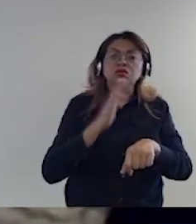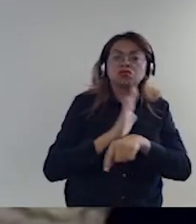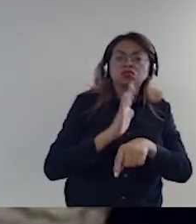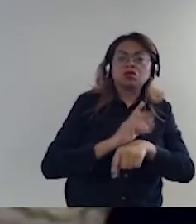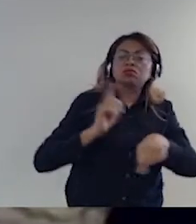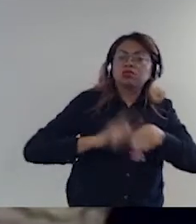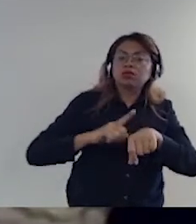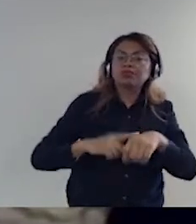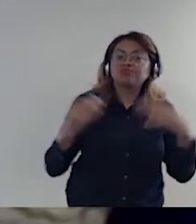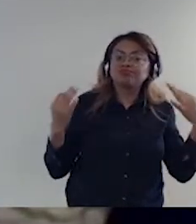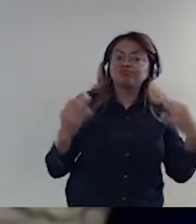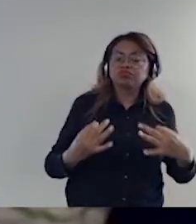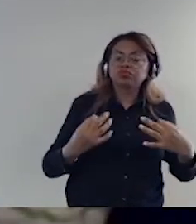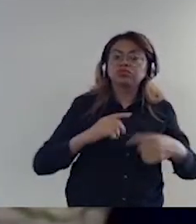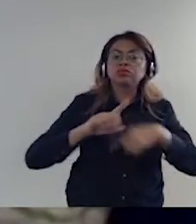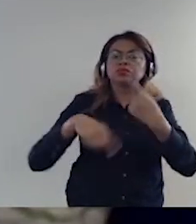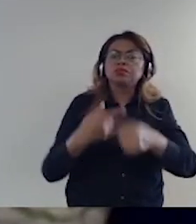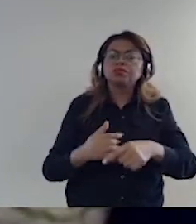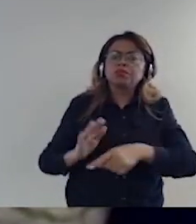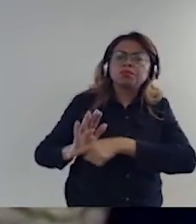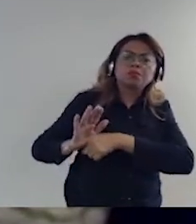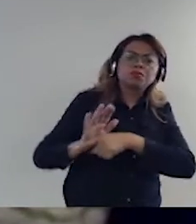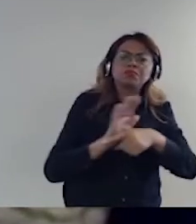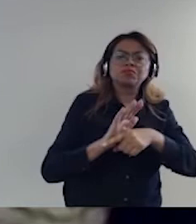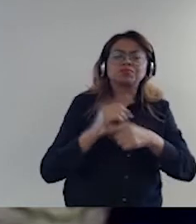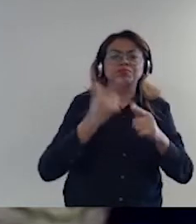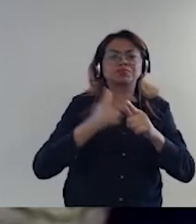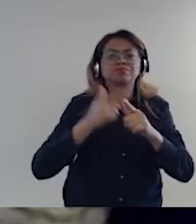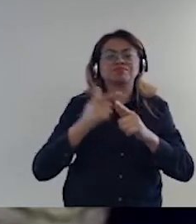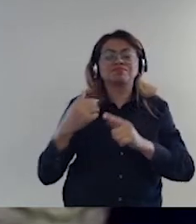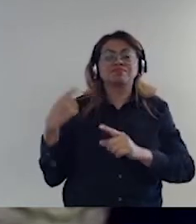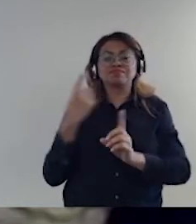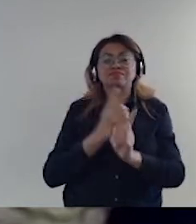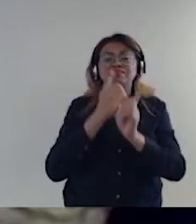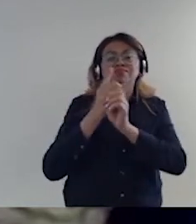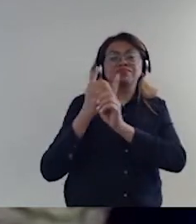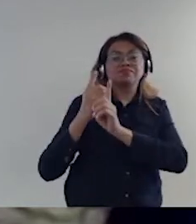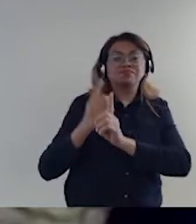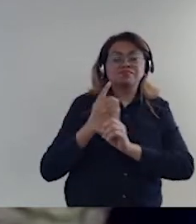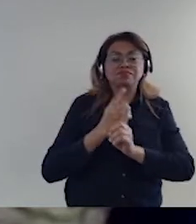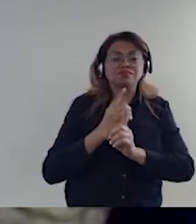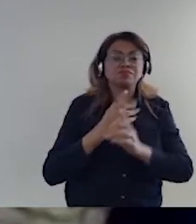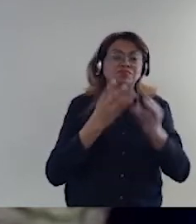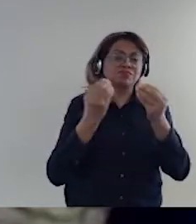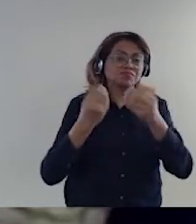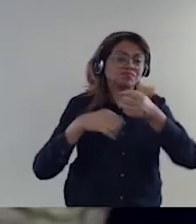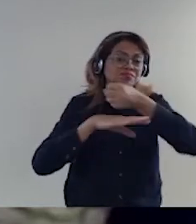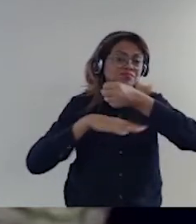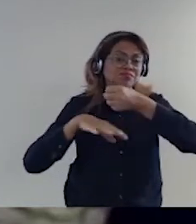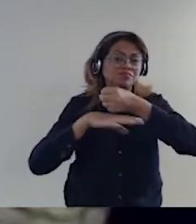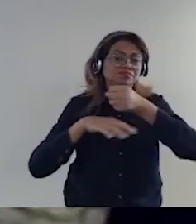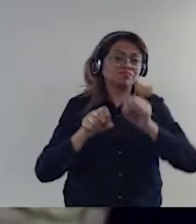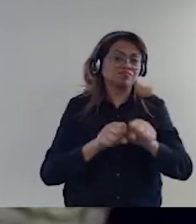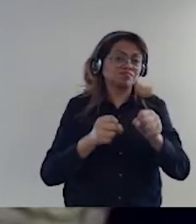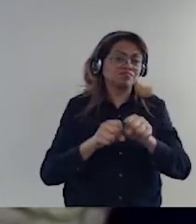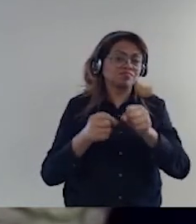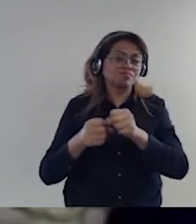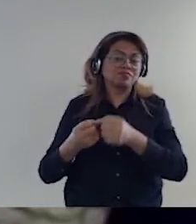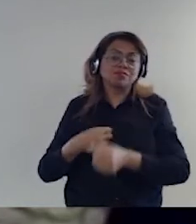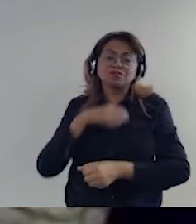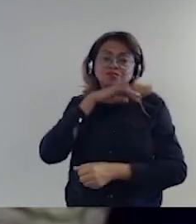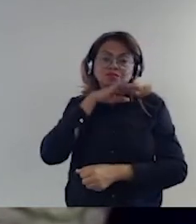outro, ele, quando tentar ocorrer a esses problemas, ele vai encontrar uma economia com as estruturas relativamente devastadas.